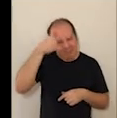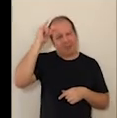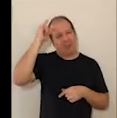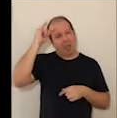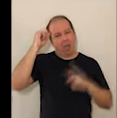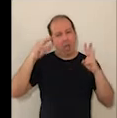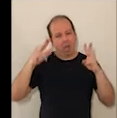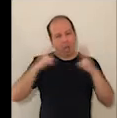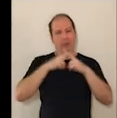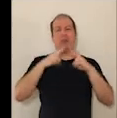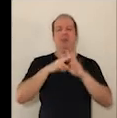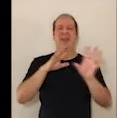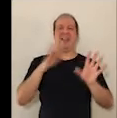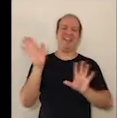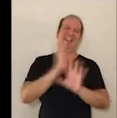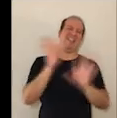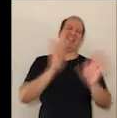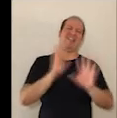evitar confrontos, viu?